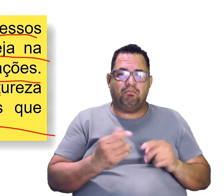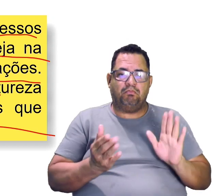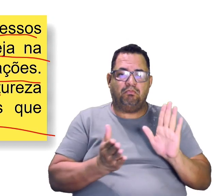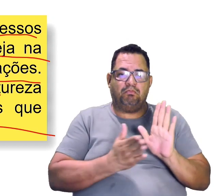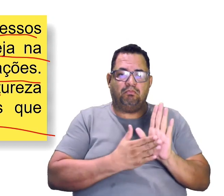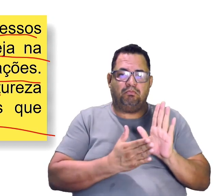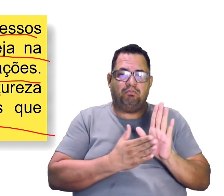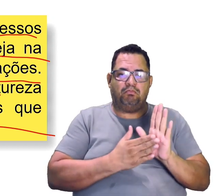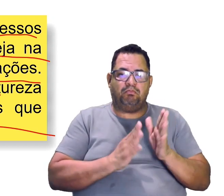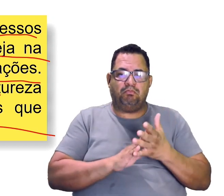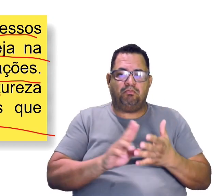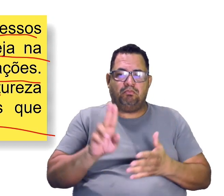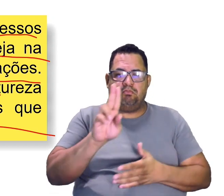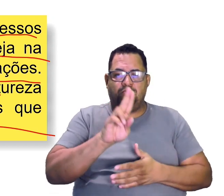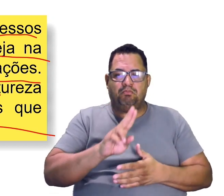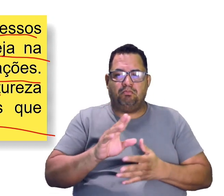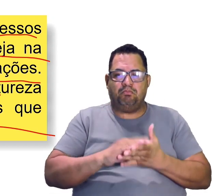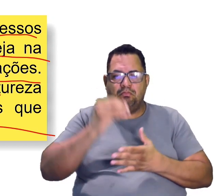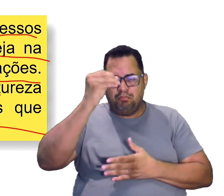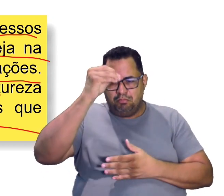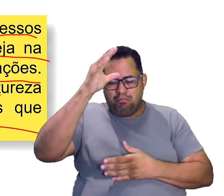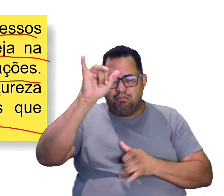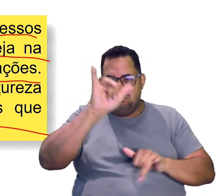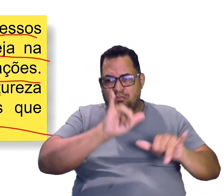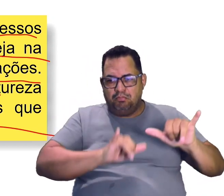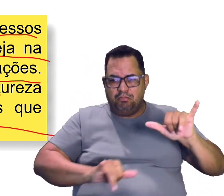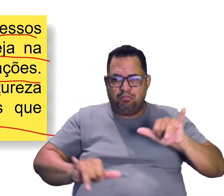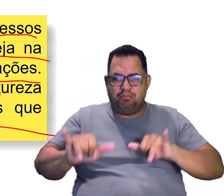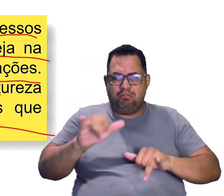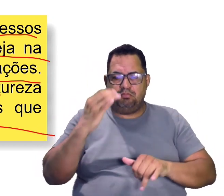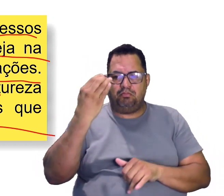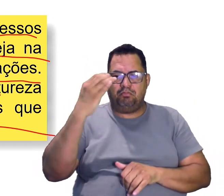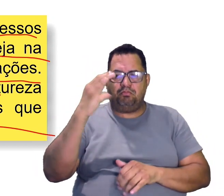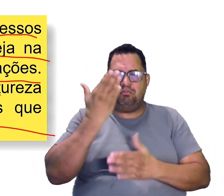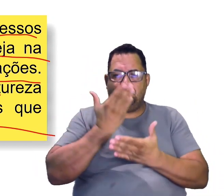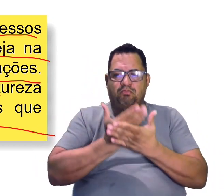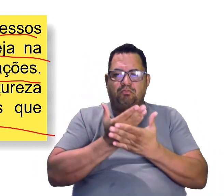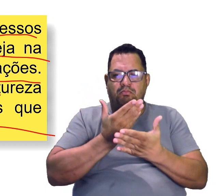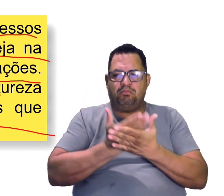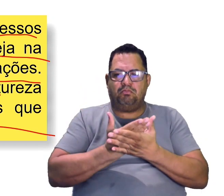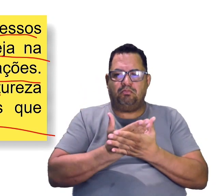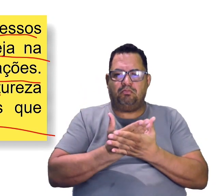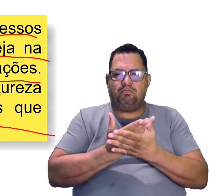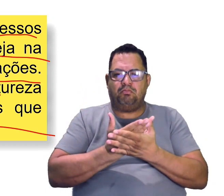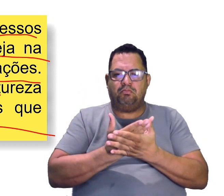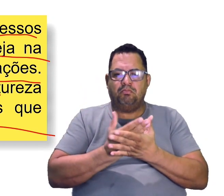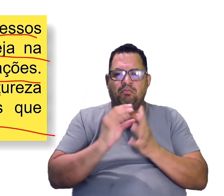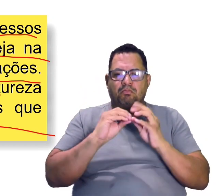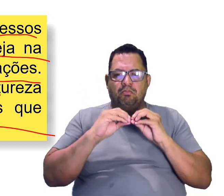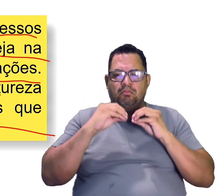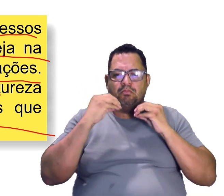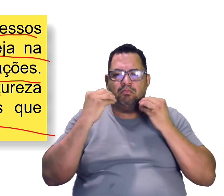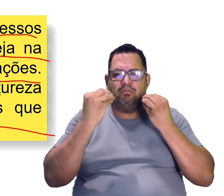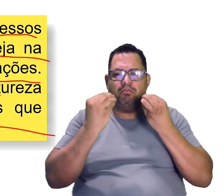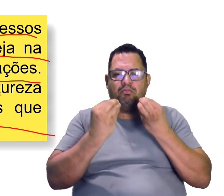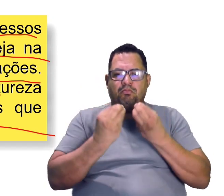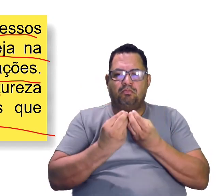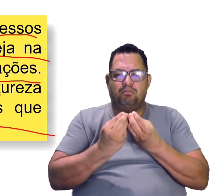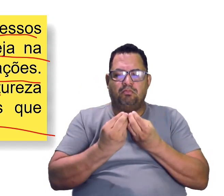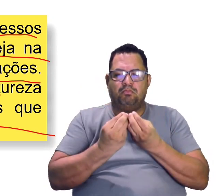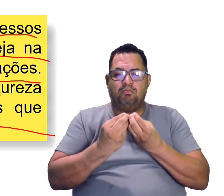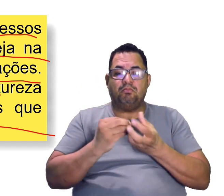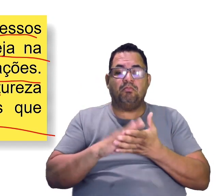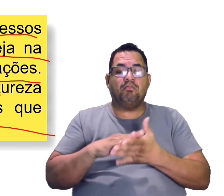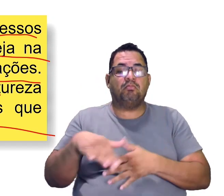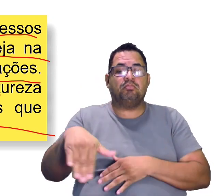comprovado através dos conhecimentos de química, que é exatamente a ciência que estuda as substâncias que estão no